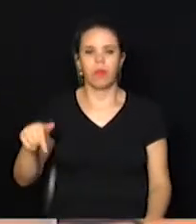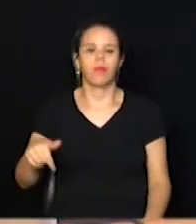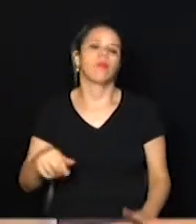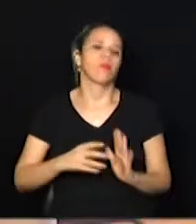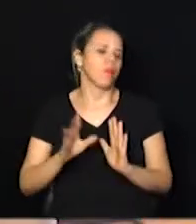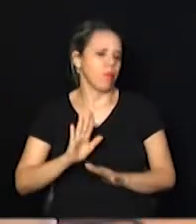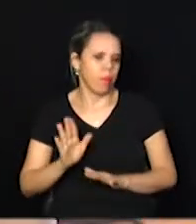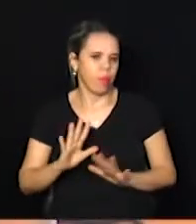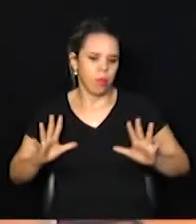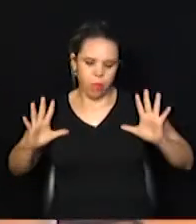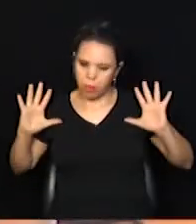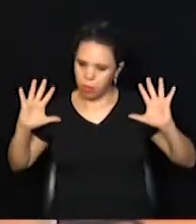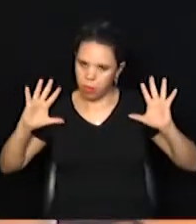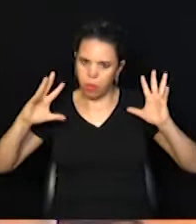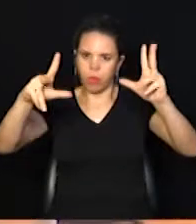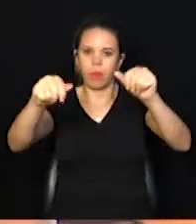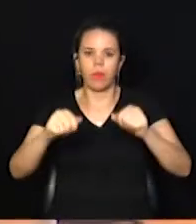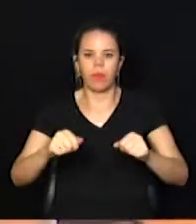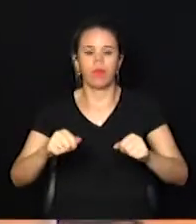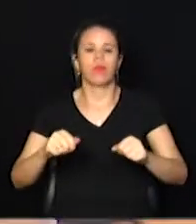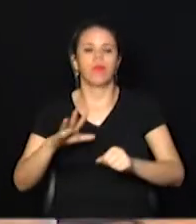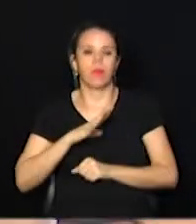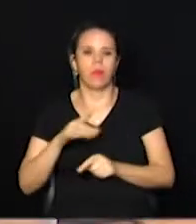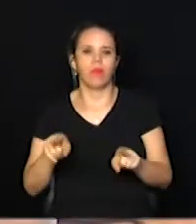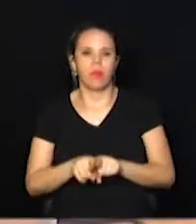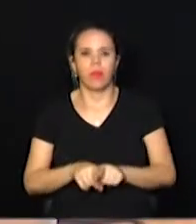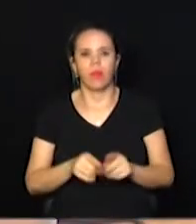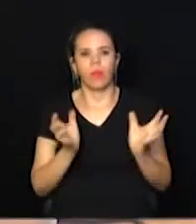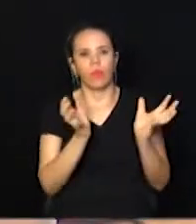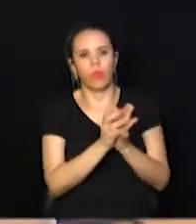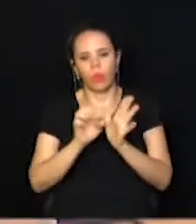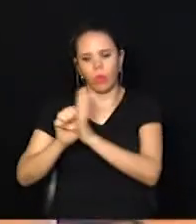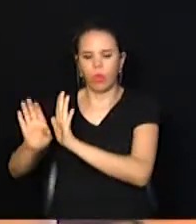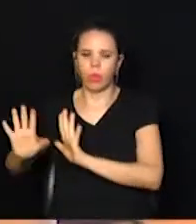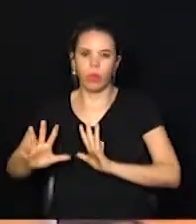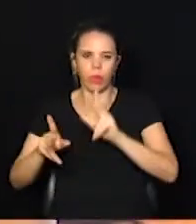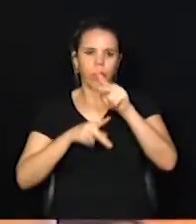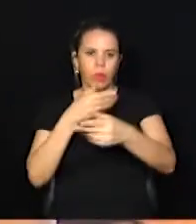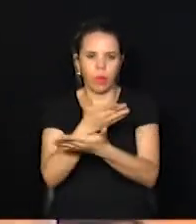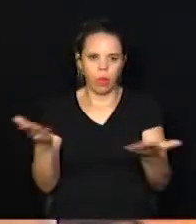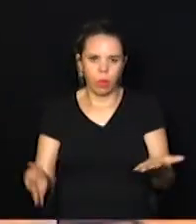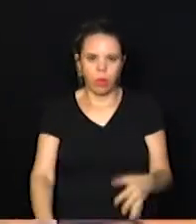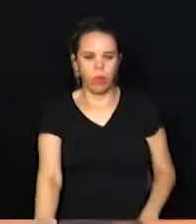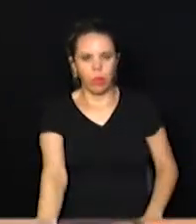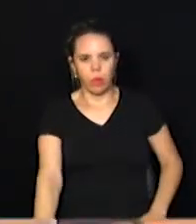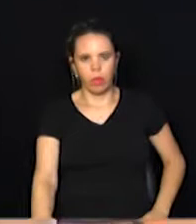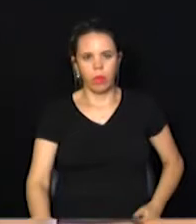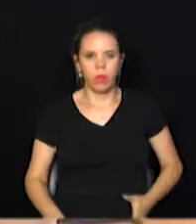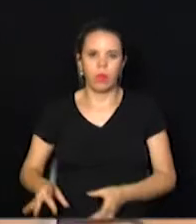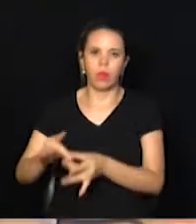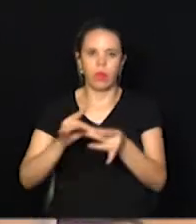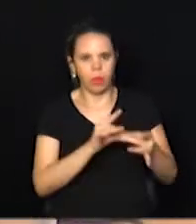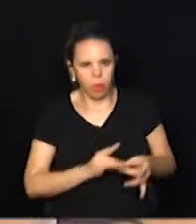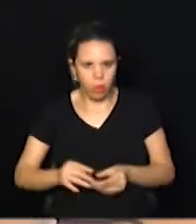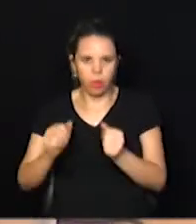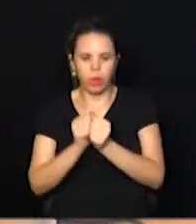dos Trabalhadores, e nem da bancada de esquerda, mas de todas e todos aqueles que se juntam conosco